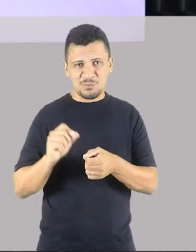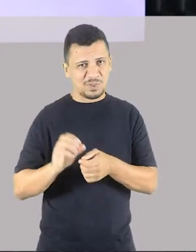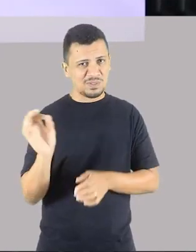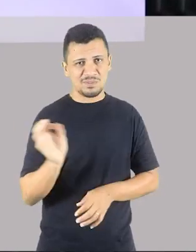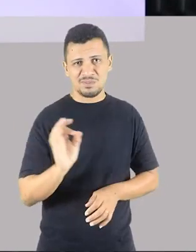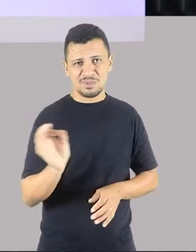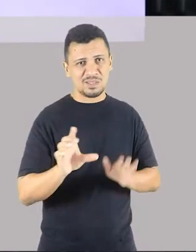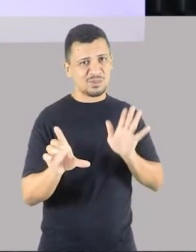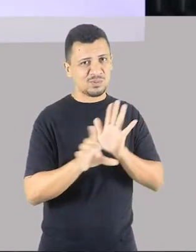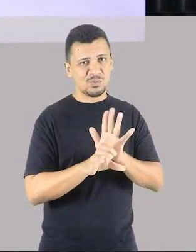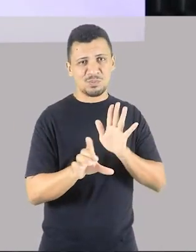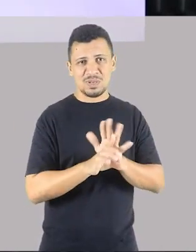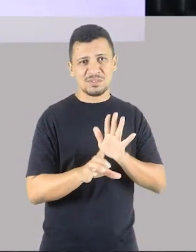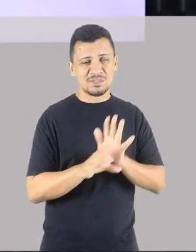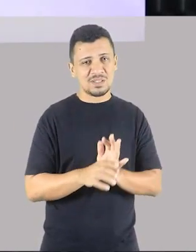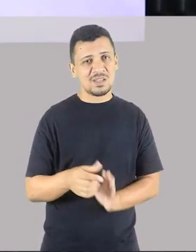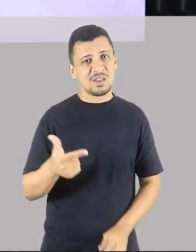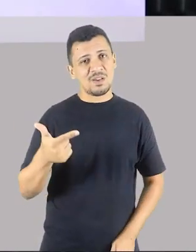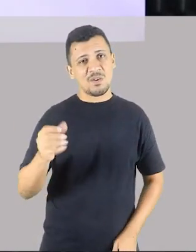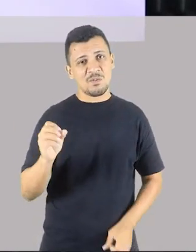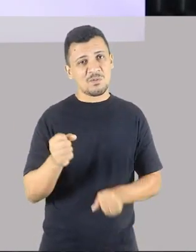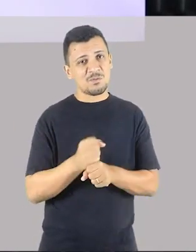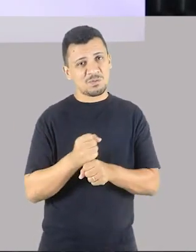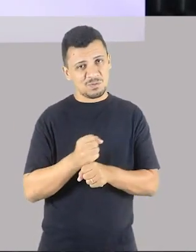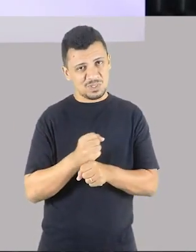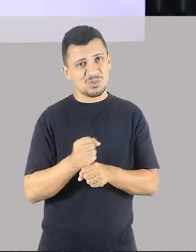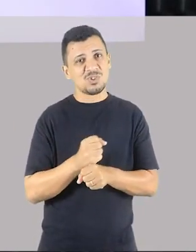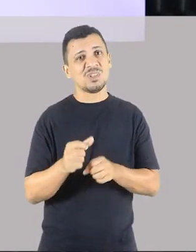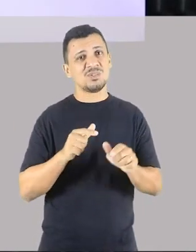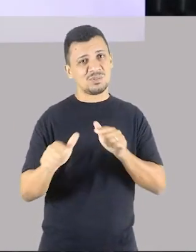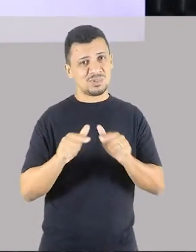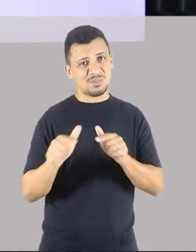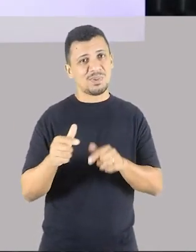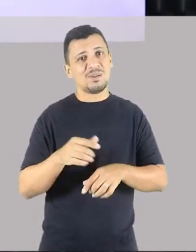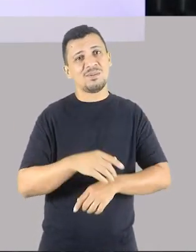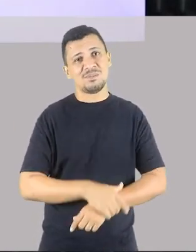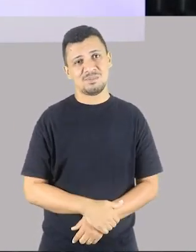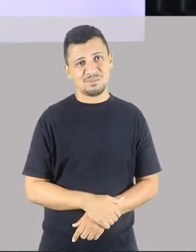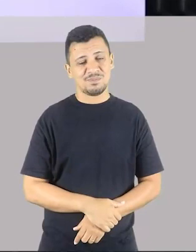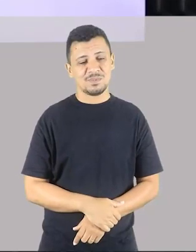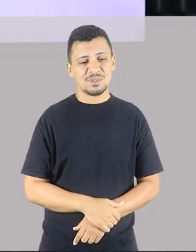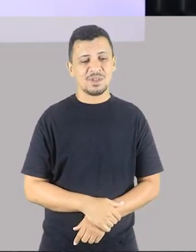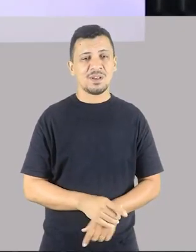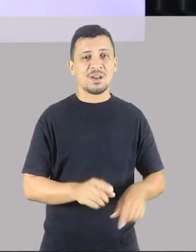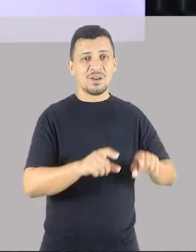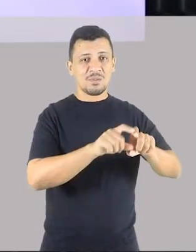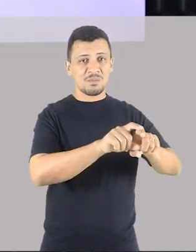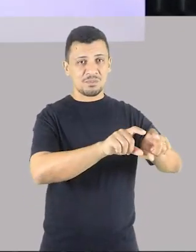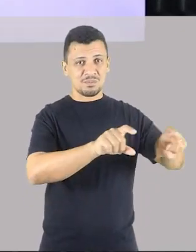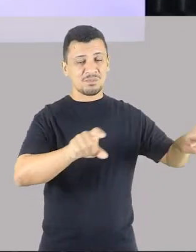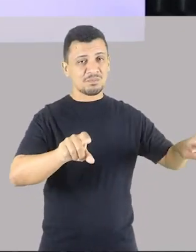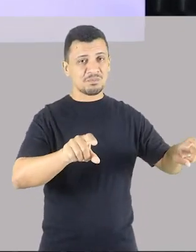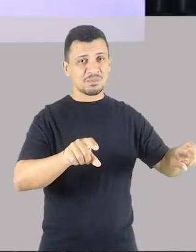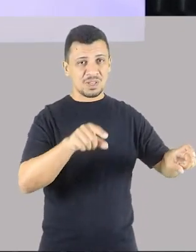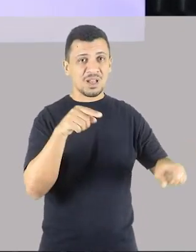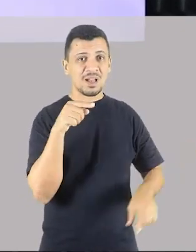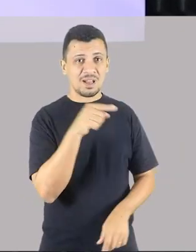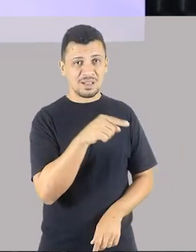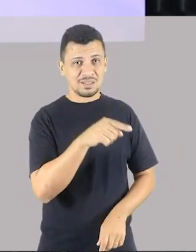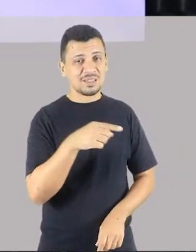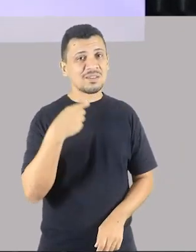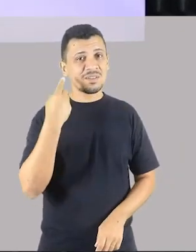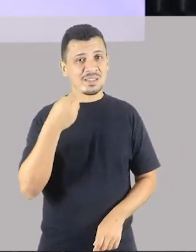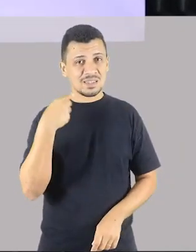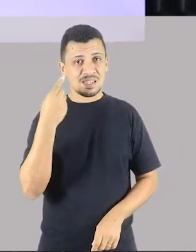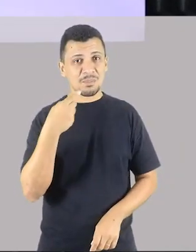20 anos no Congresso. Observem, a primeira frase, muito competente aquele deputado,